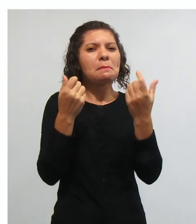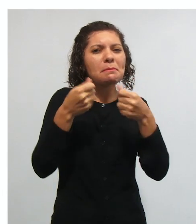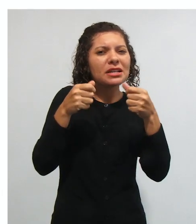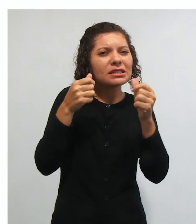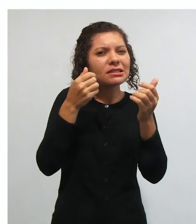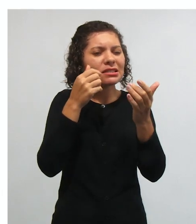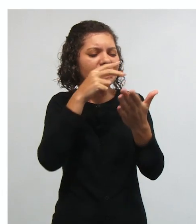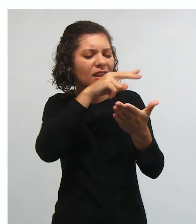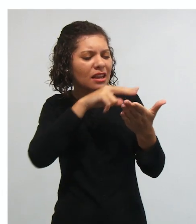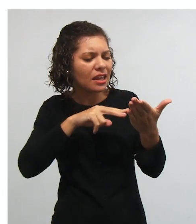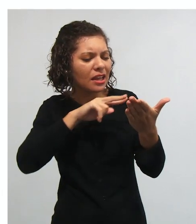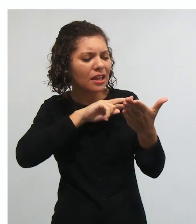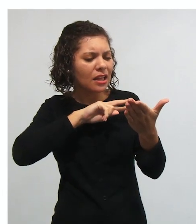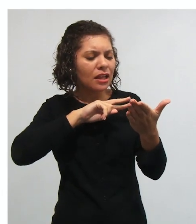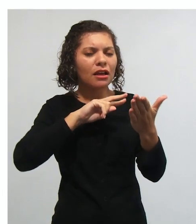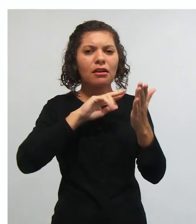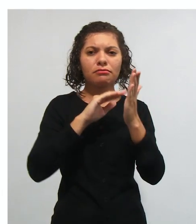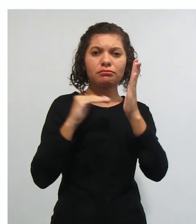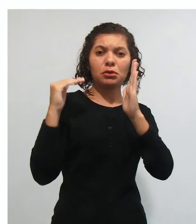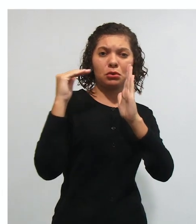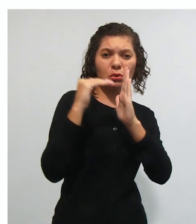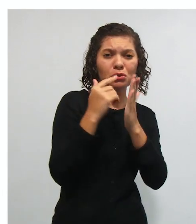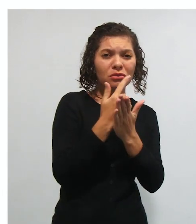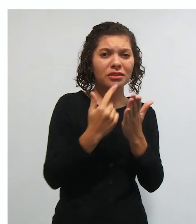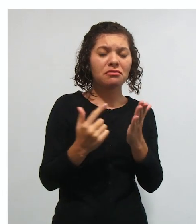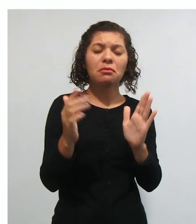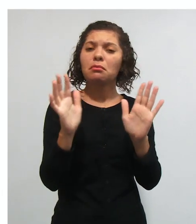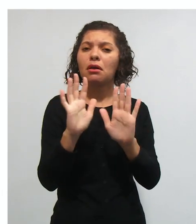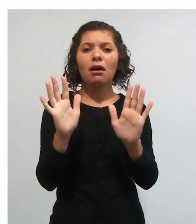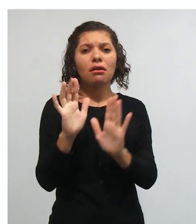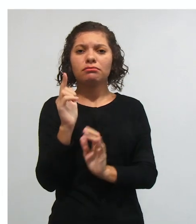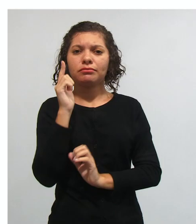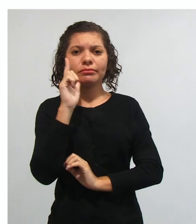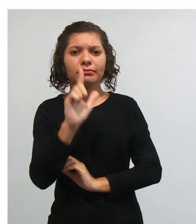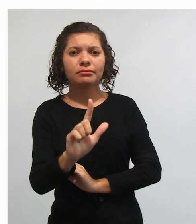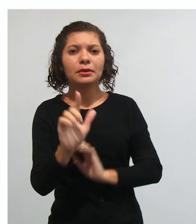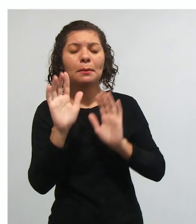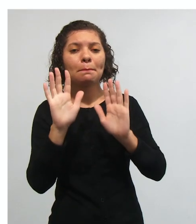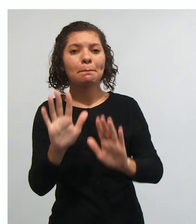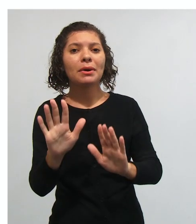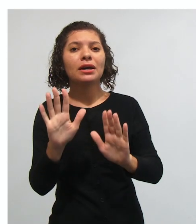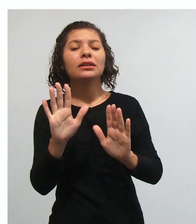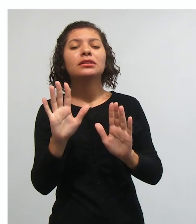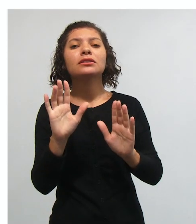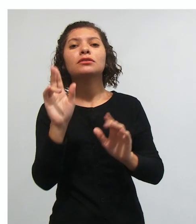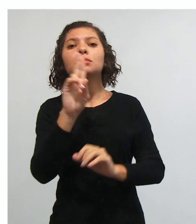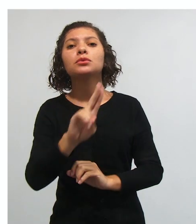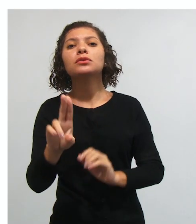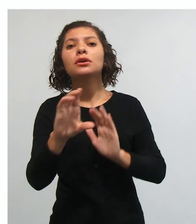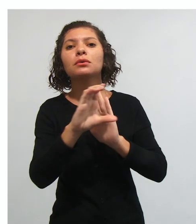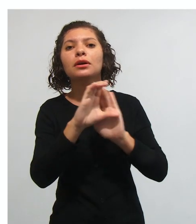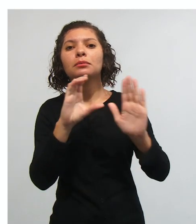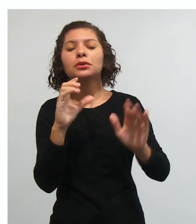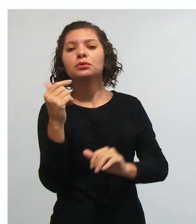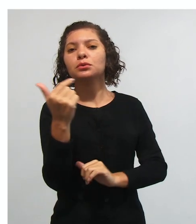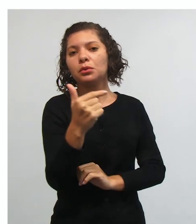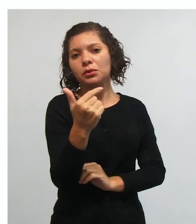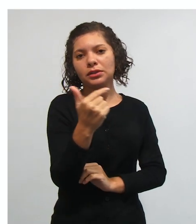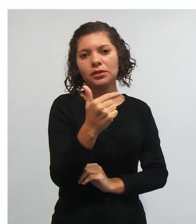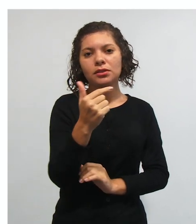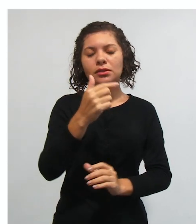conseguir Mas eu quero despertar em vocês a curiosidade o que nós vamos trabalhar nesse livro é o Capítulo